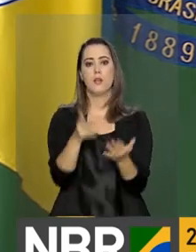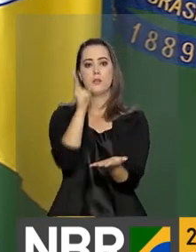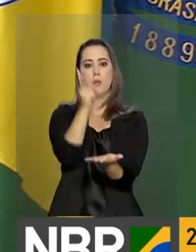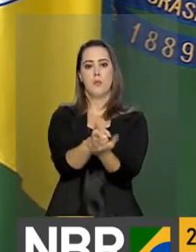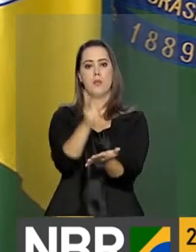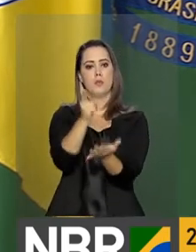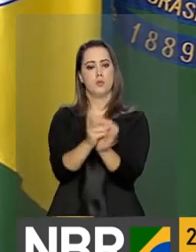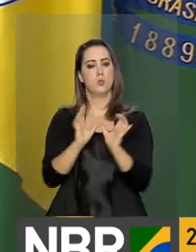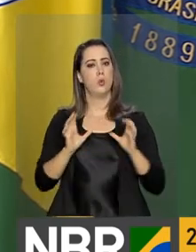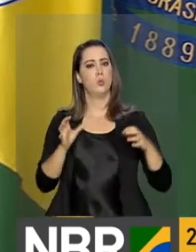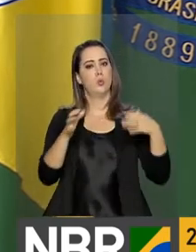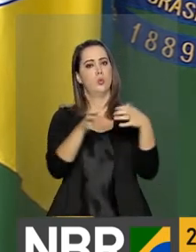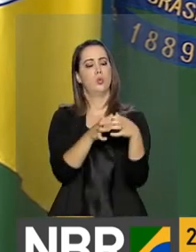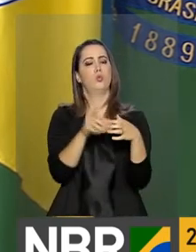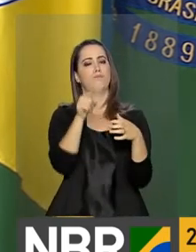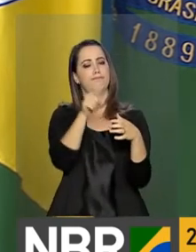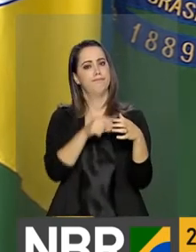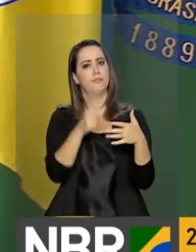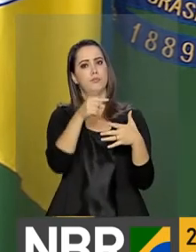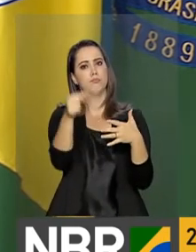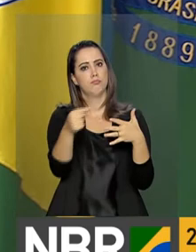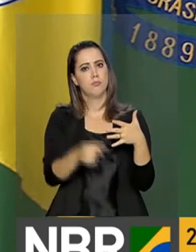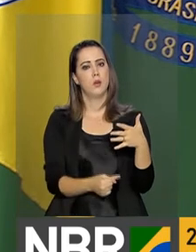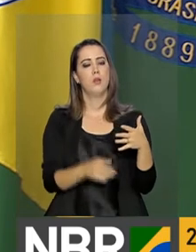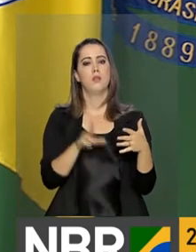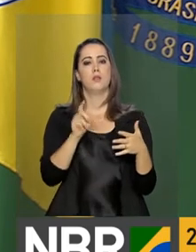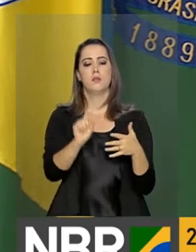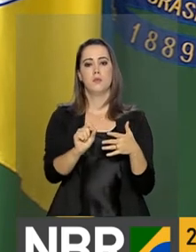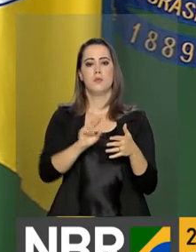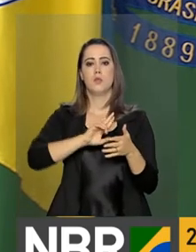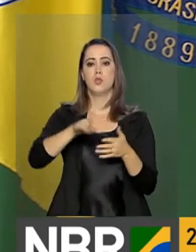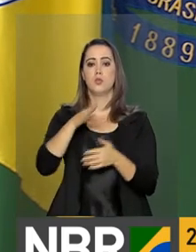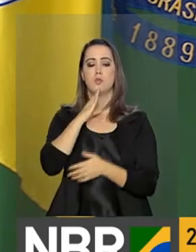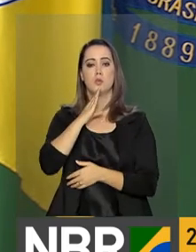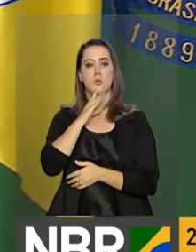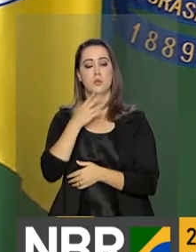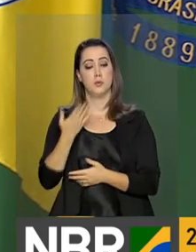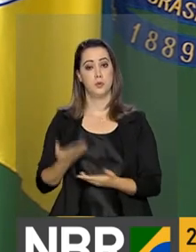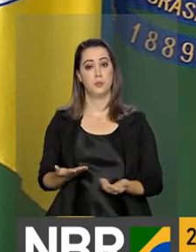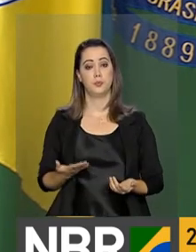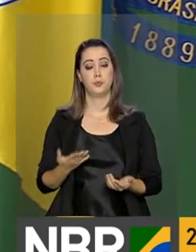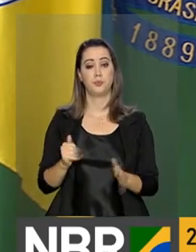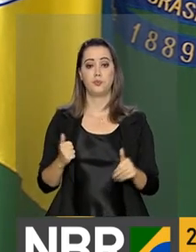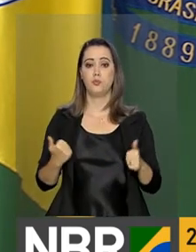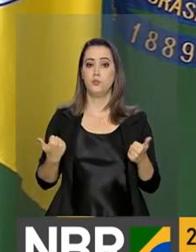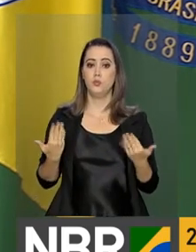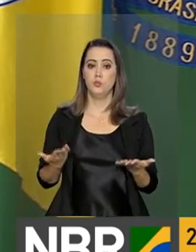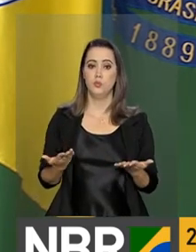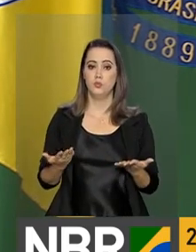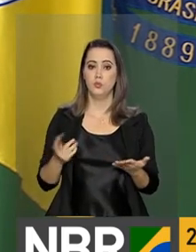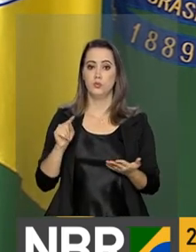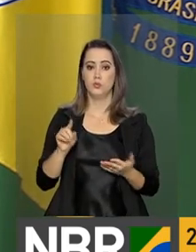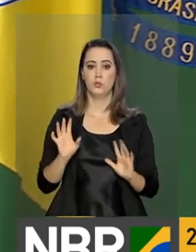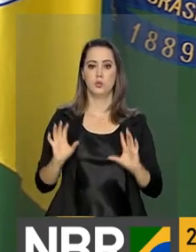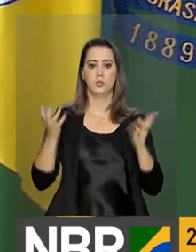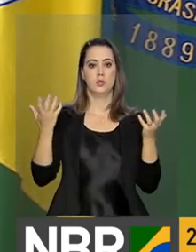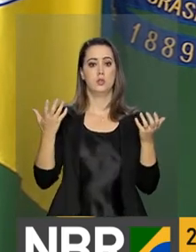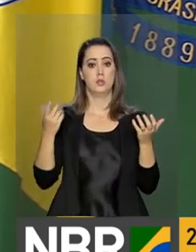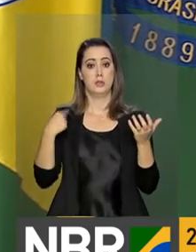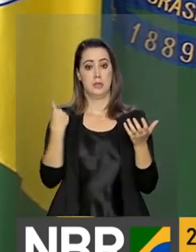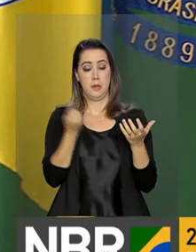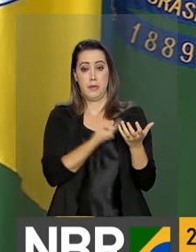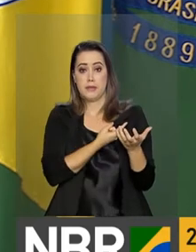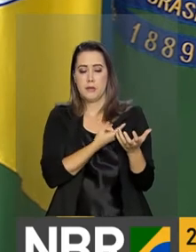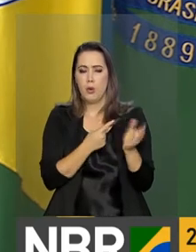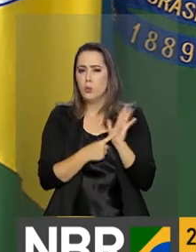núcleo e conjunto de conhecimentos. Portanto, esta solenidade, não é,